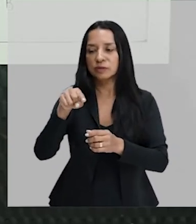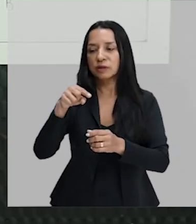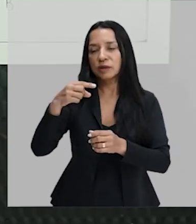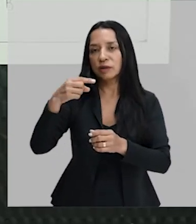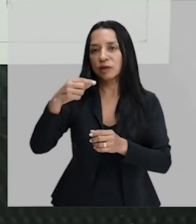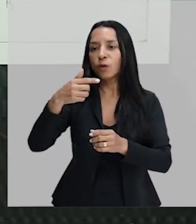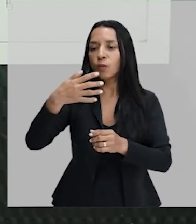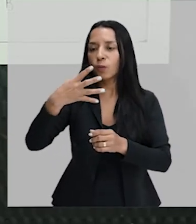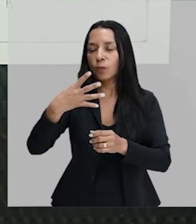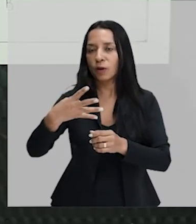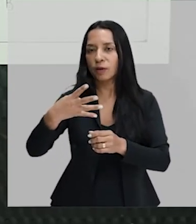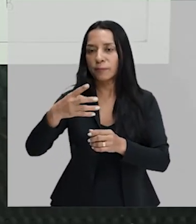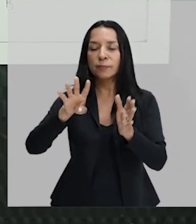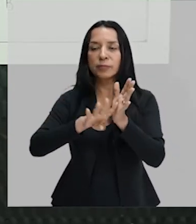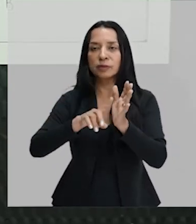9 com menos 7. Dá 2.